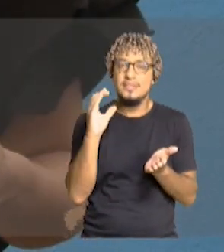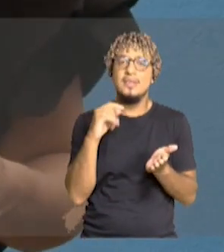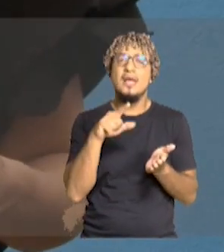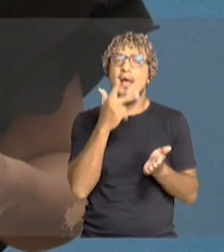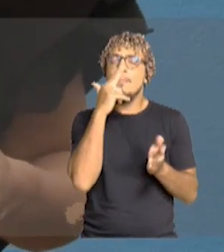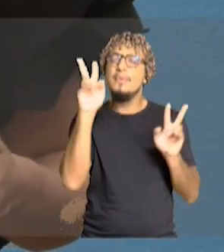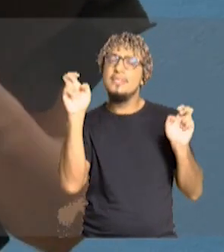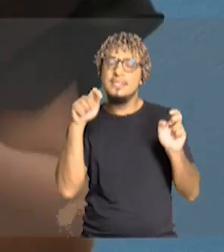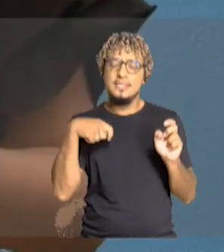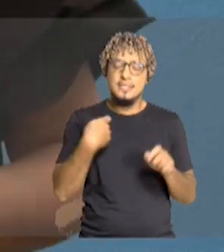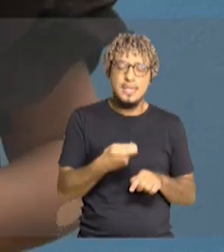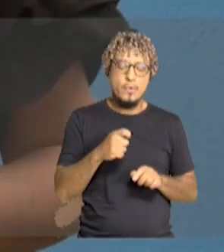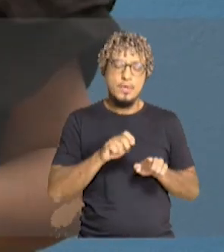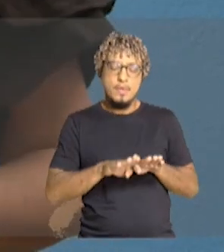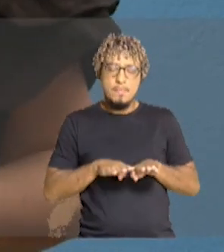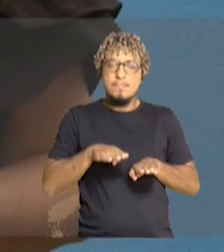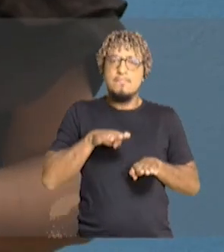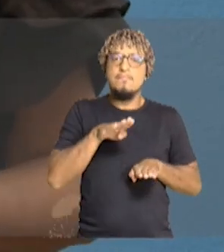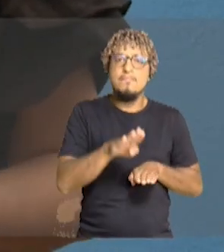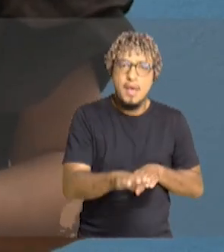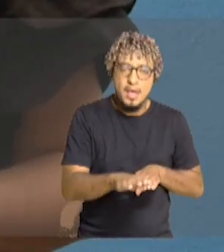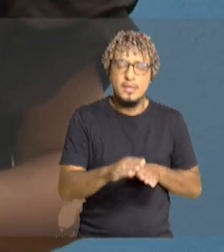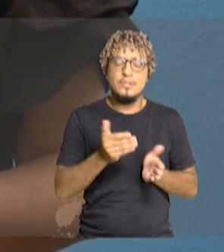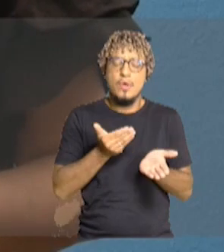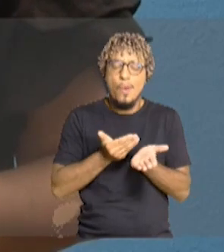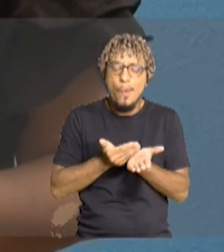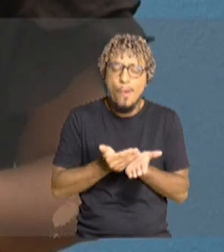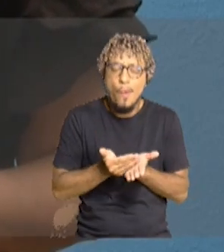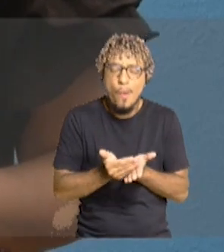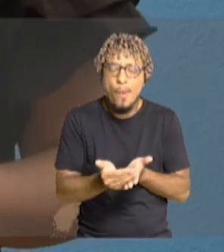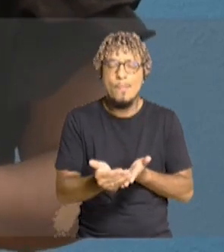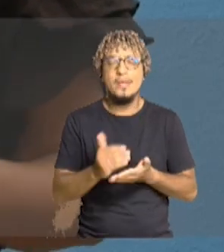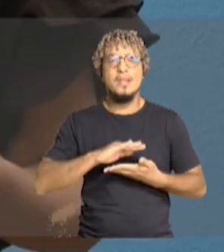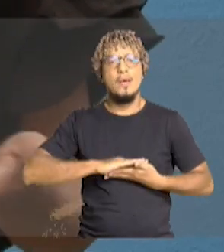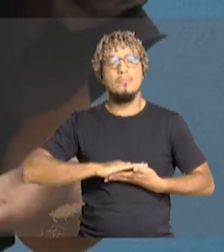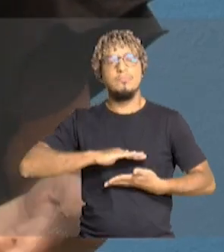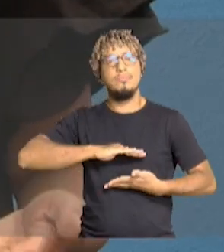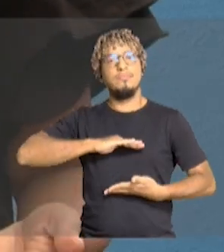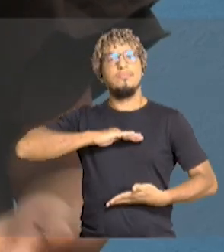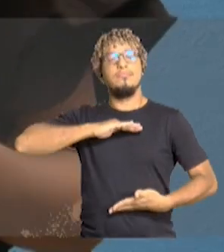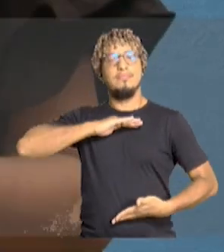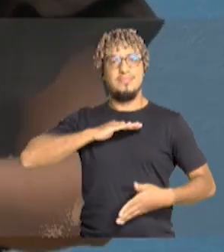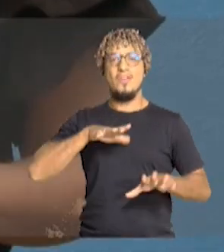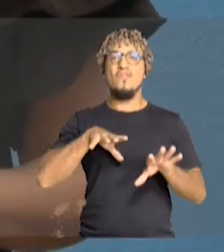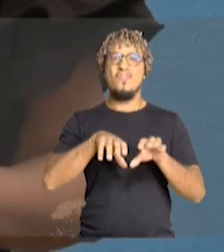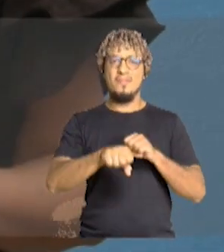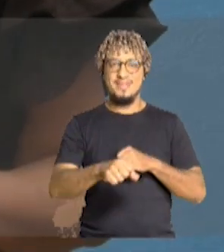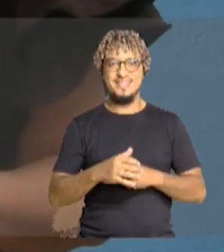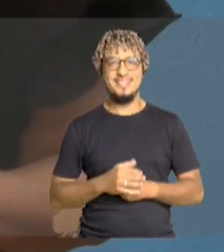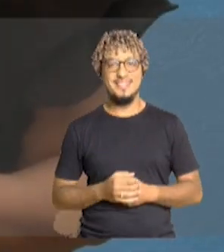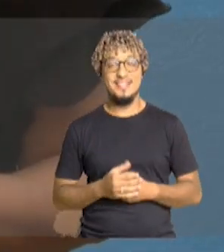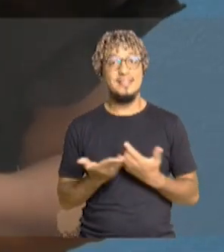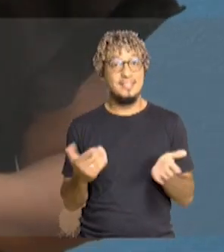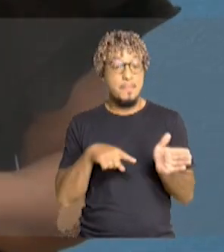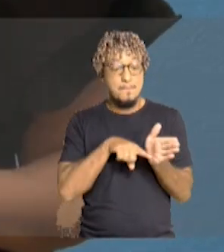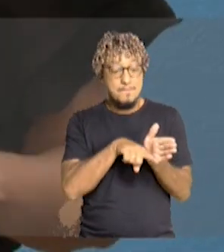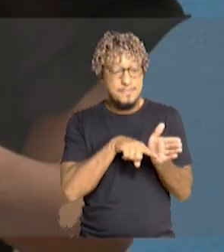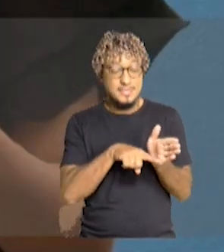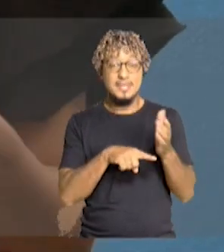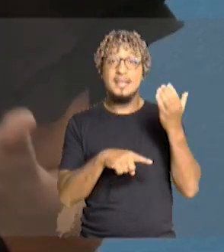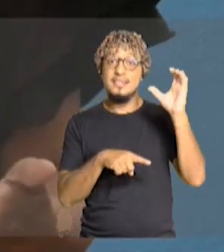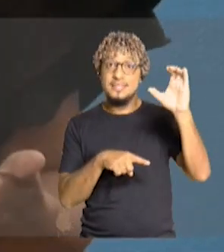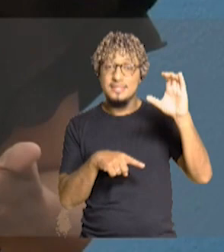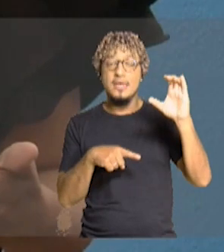espécie de primeiro passo que o aluno dá para ampliar a sua formação é através da pesquisa científica por exemplo